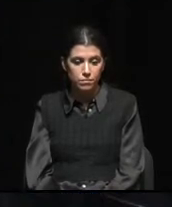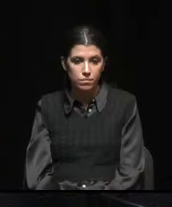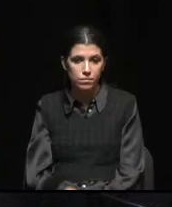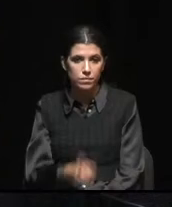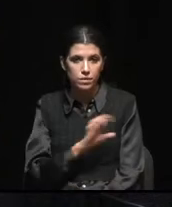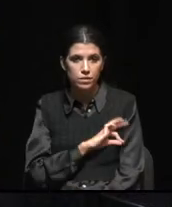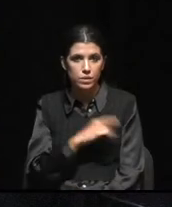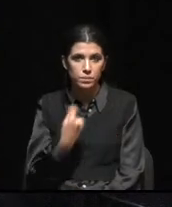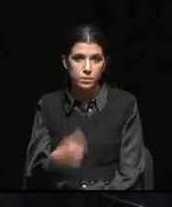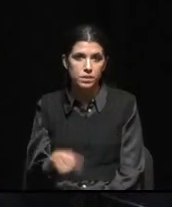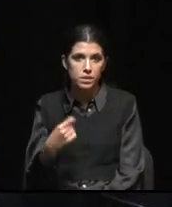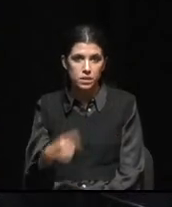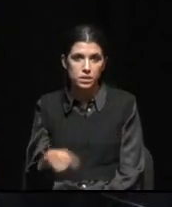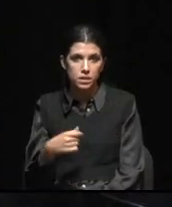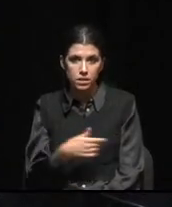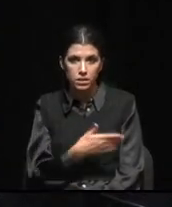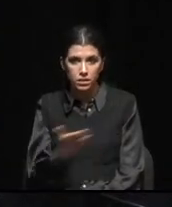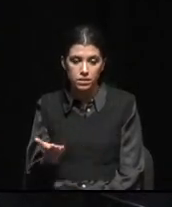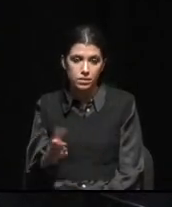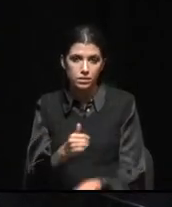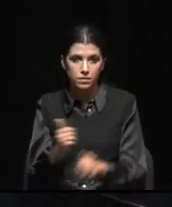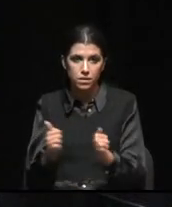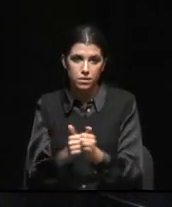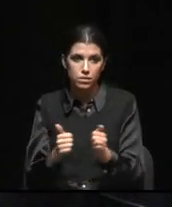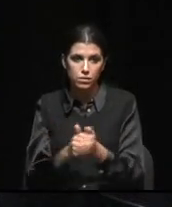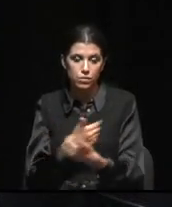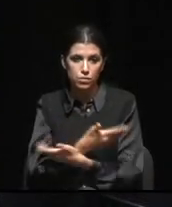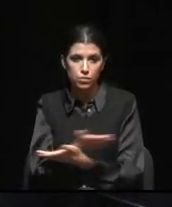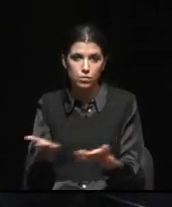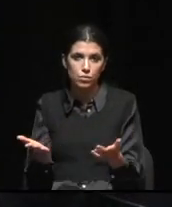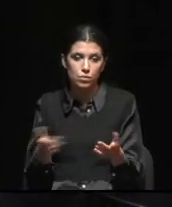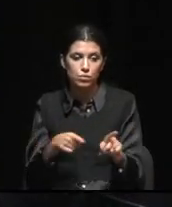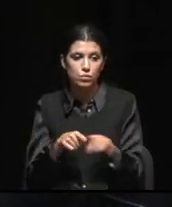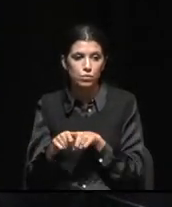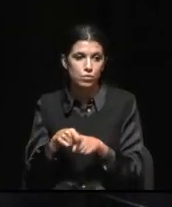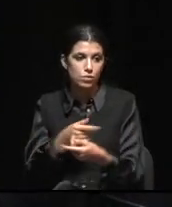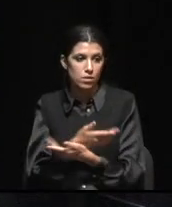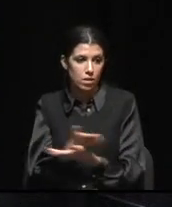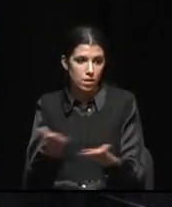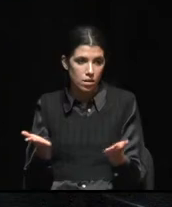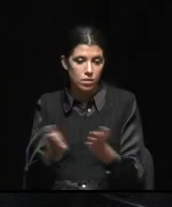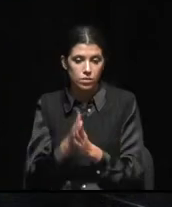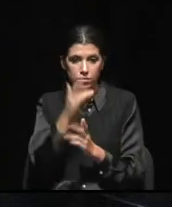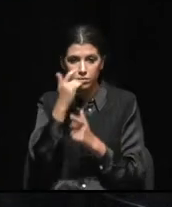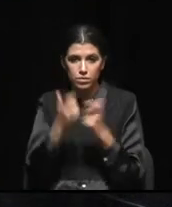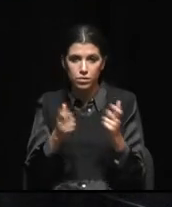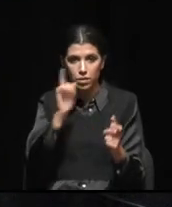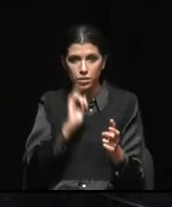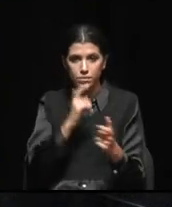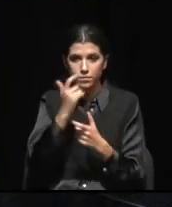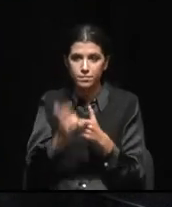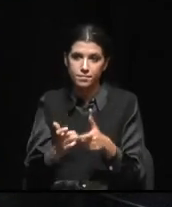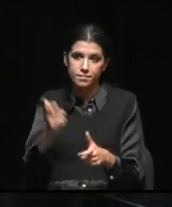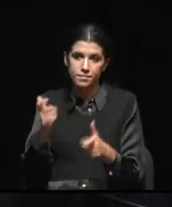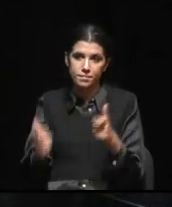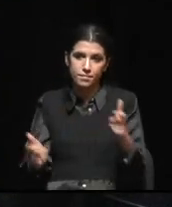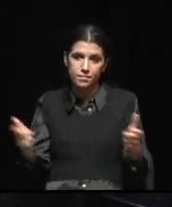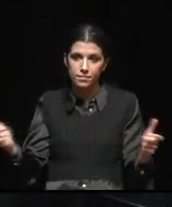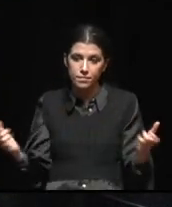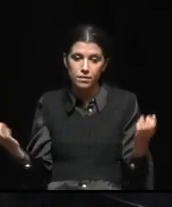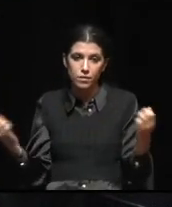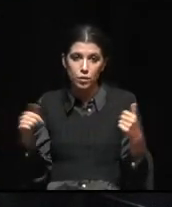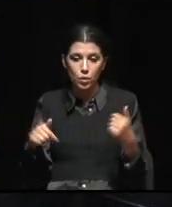senhora Presidente senhores vereadores senhores e senhores vereadores senhores e senhores deputados cidadãs e cidadãos